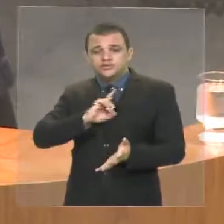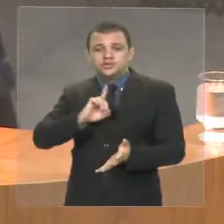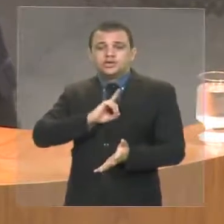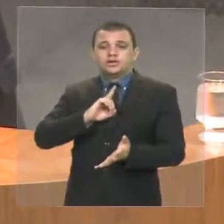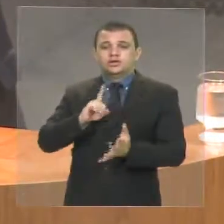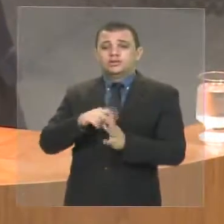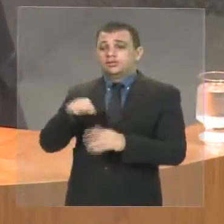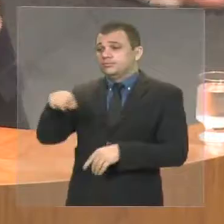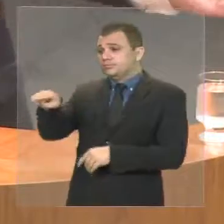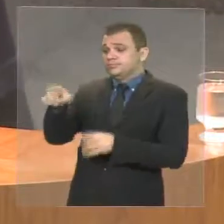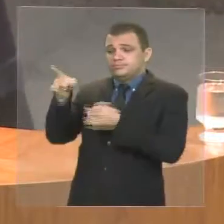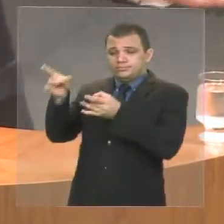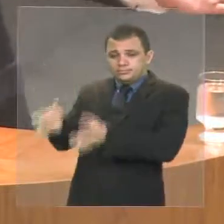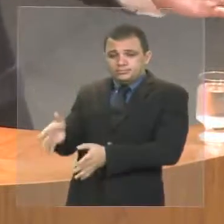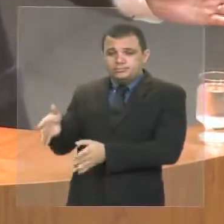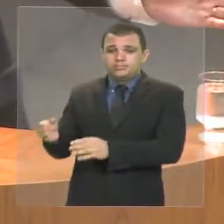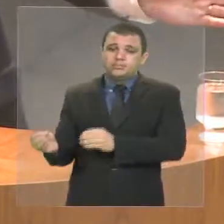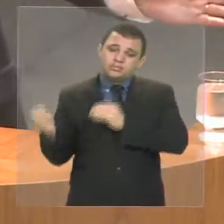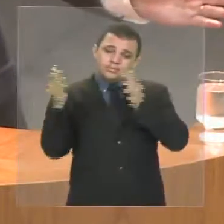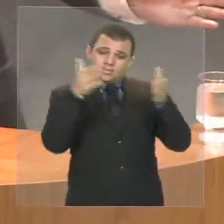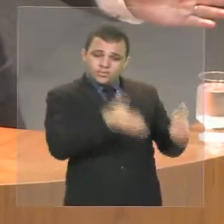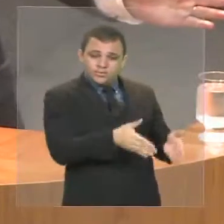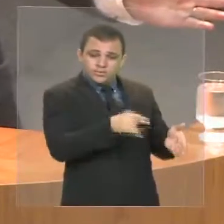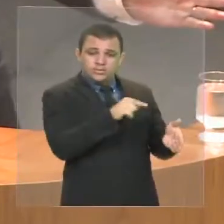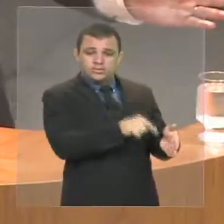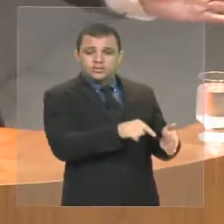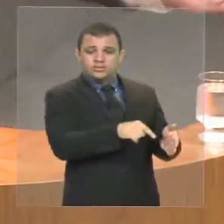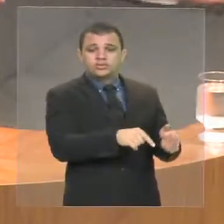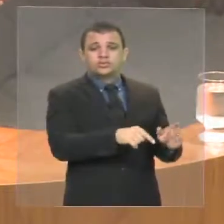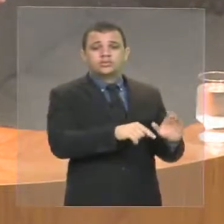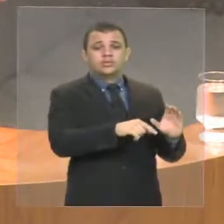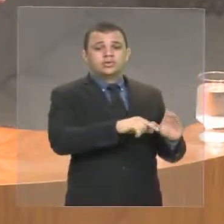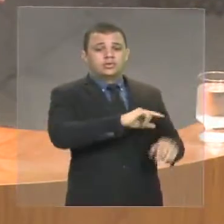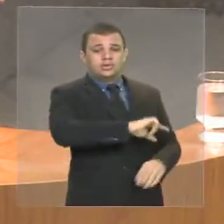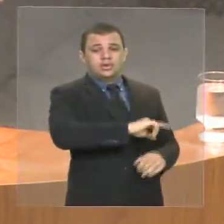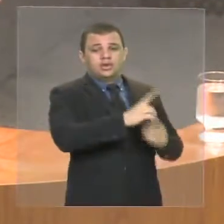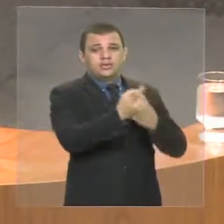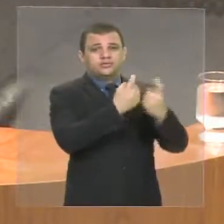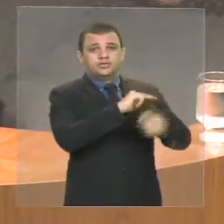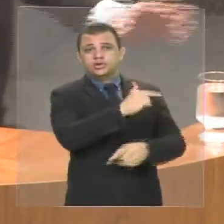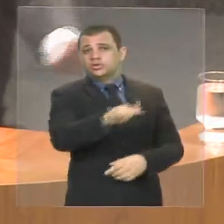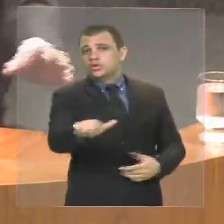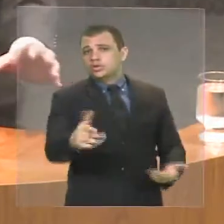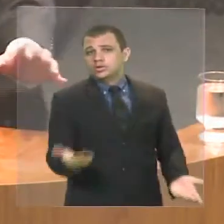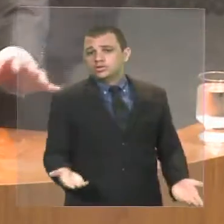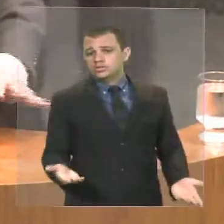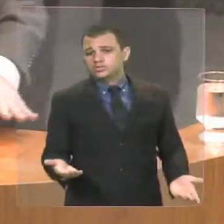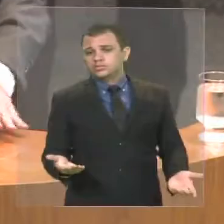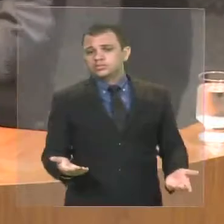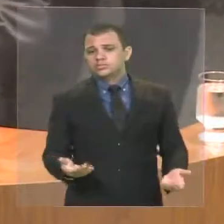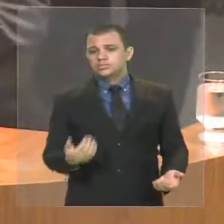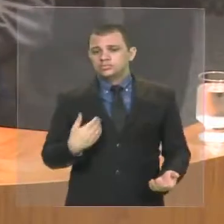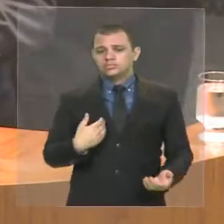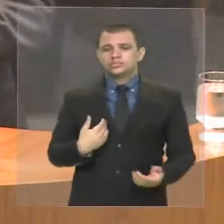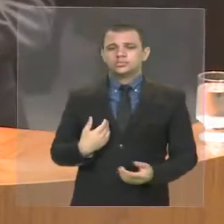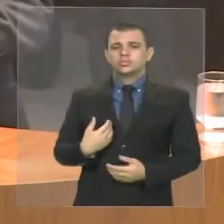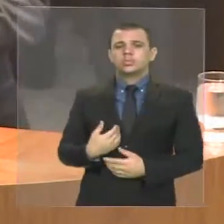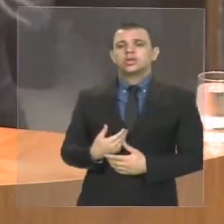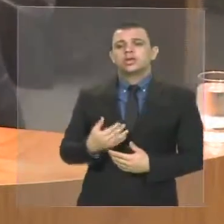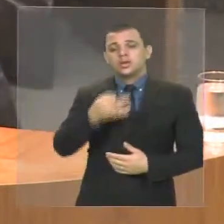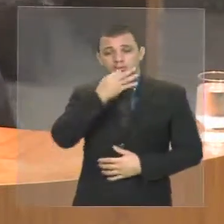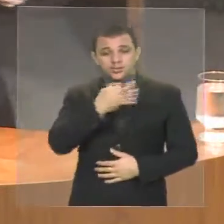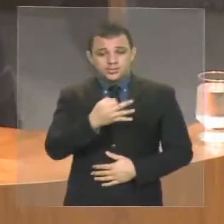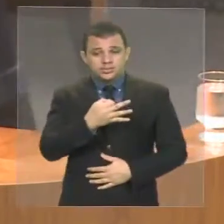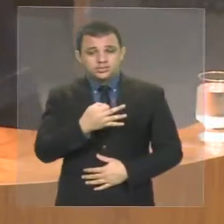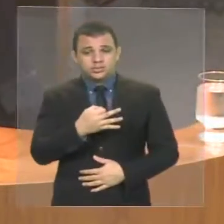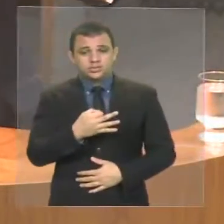que vai beneficiar o prolongamento da litorânea. Deputado Max Bairro, me permite uma parte, deputado Rafael Leitor. Eu vou concluir meu raciocínio. Então, eu acho que um